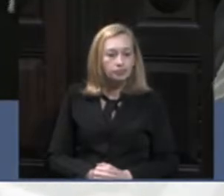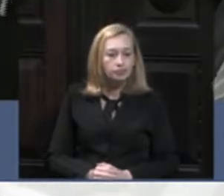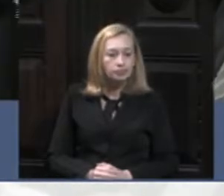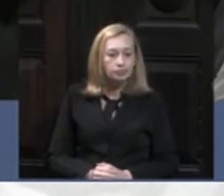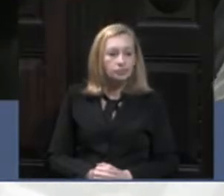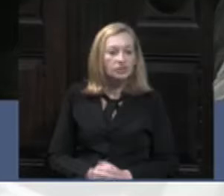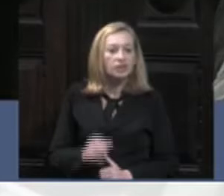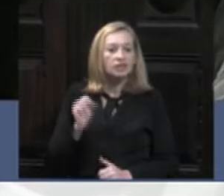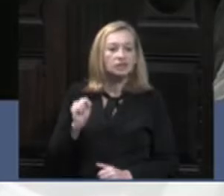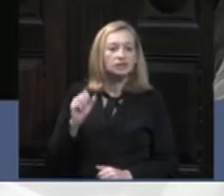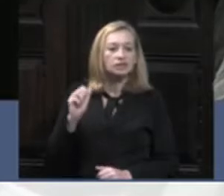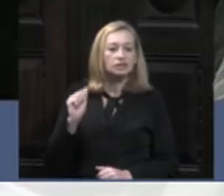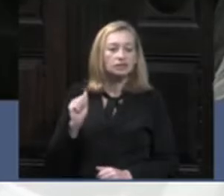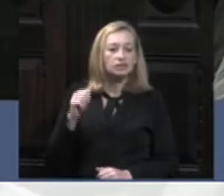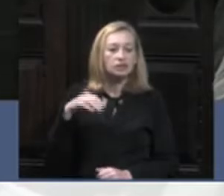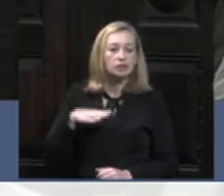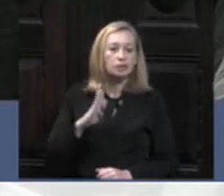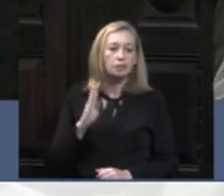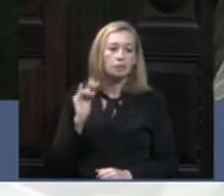Sambaetiba